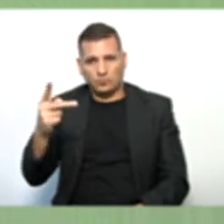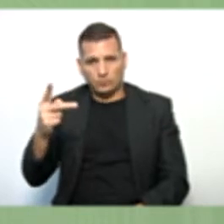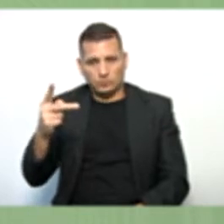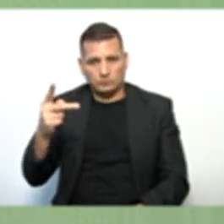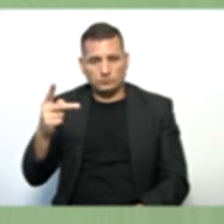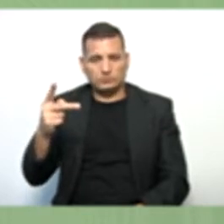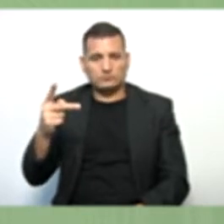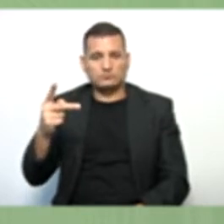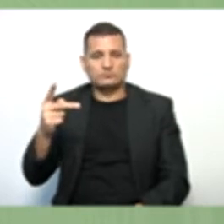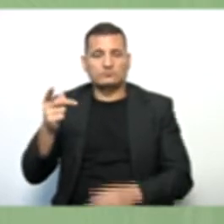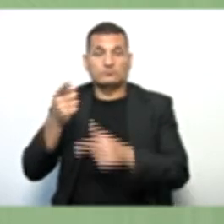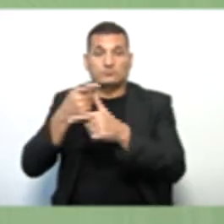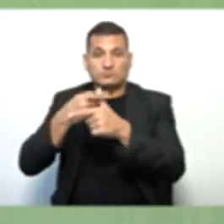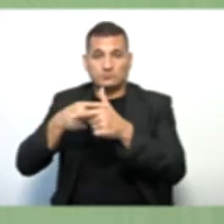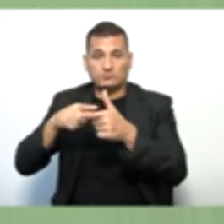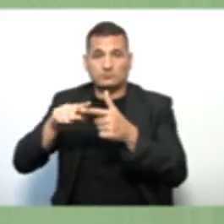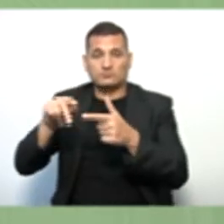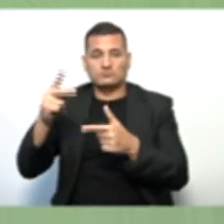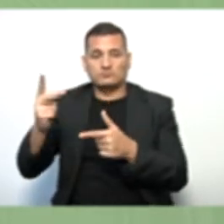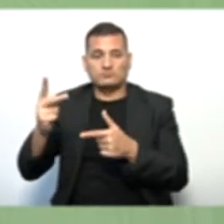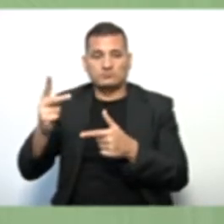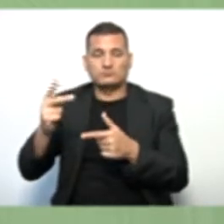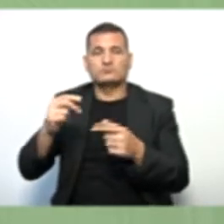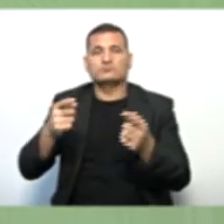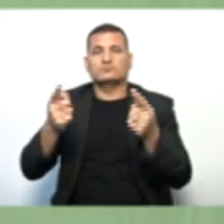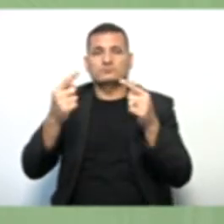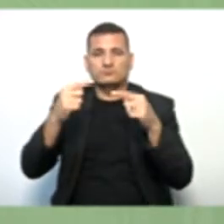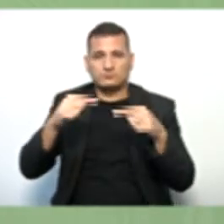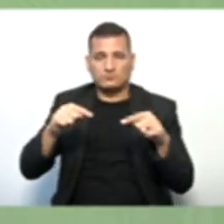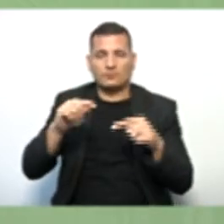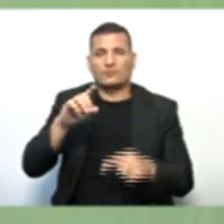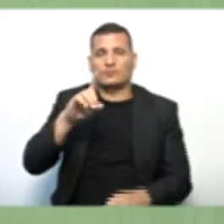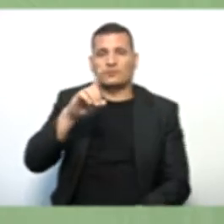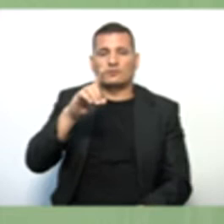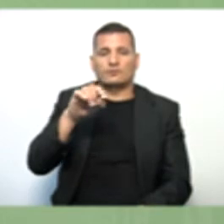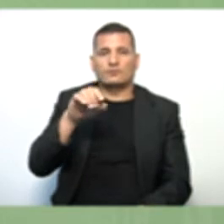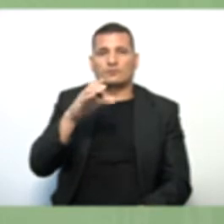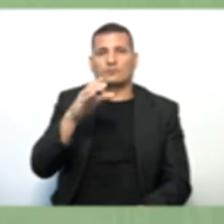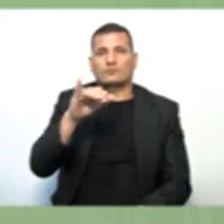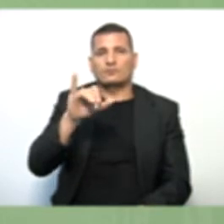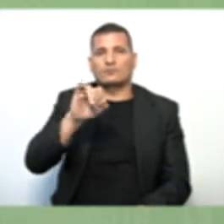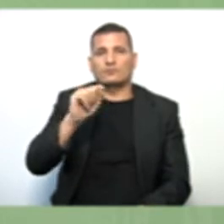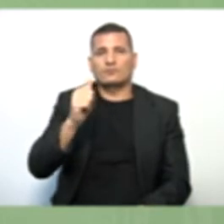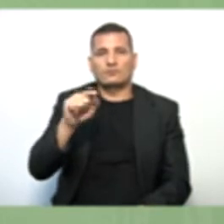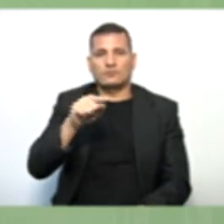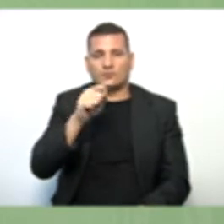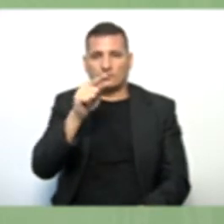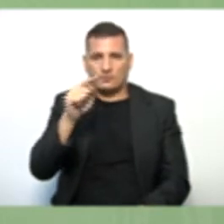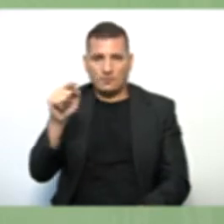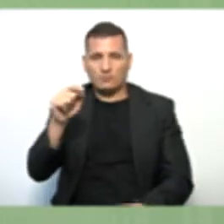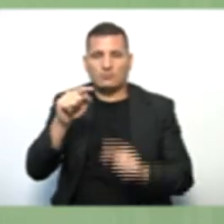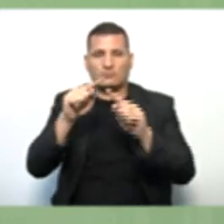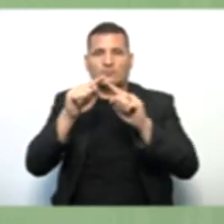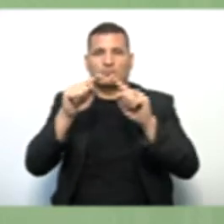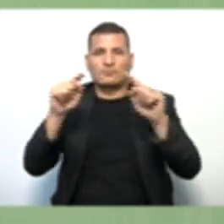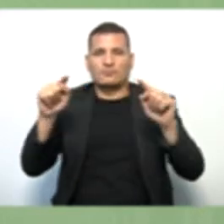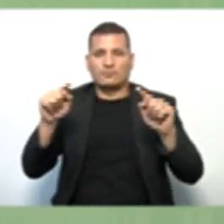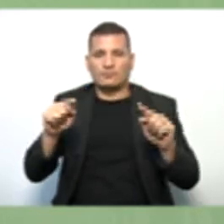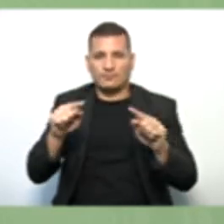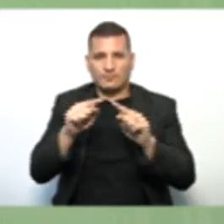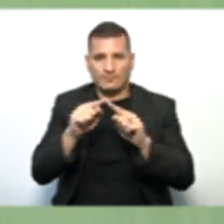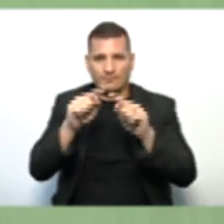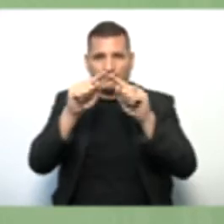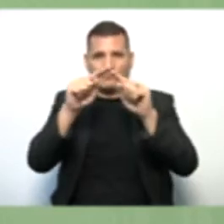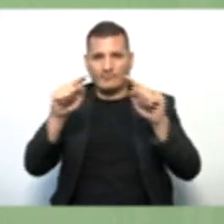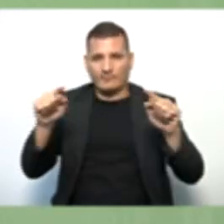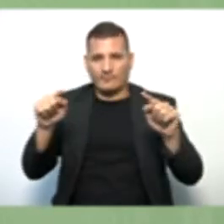um passo, que é isso daqui, ó, decisão. Esse outro passo leva ele a um outro resultado. O